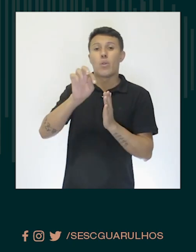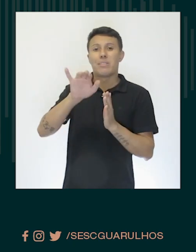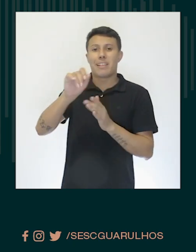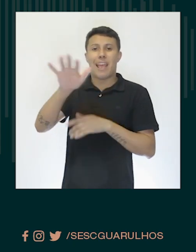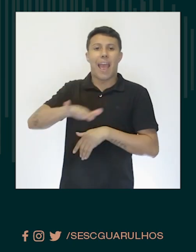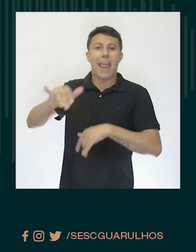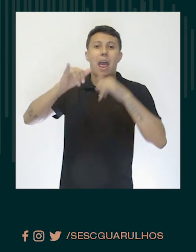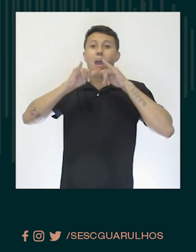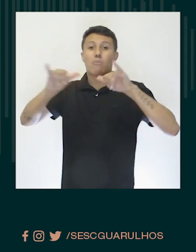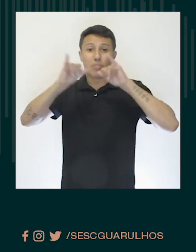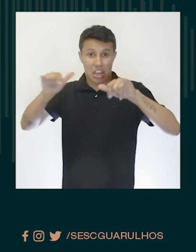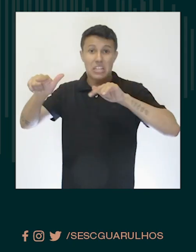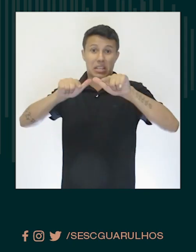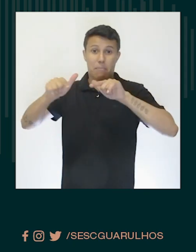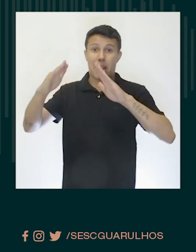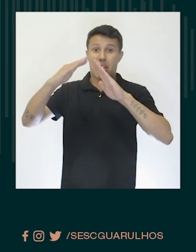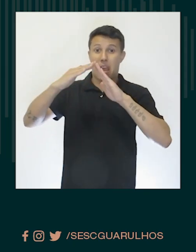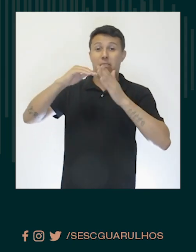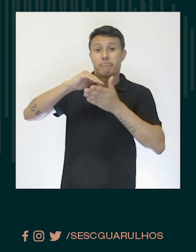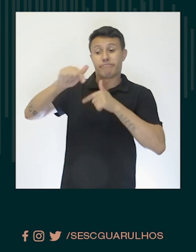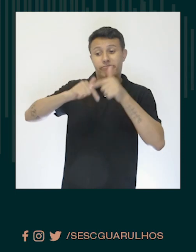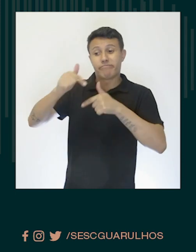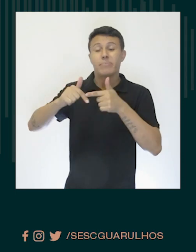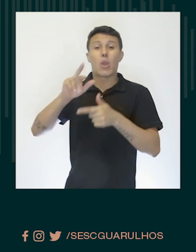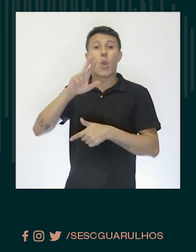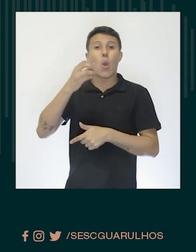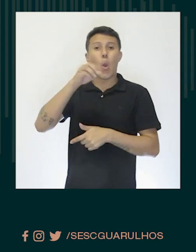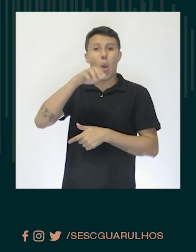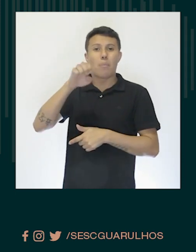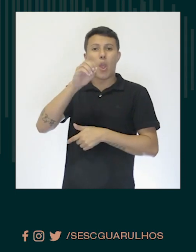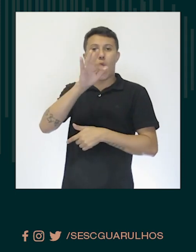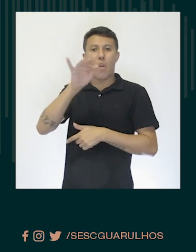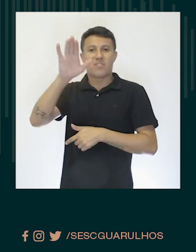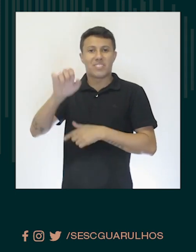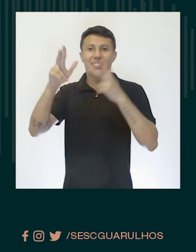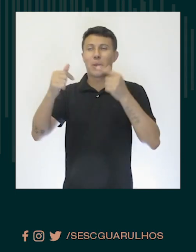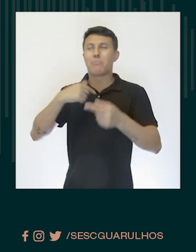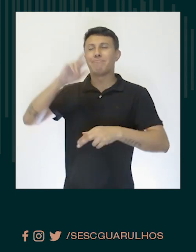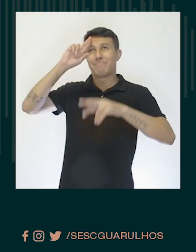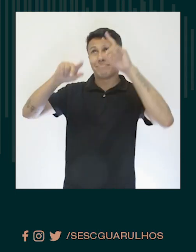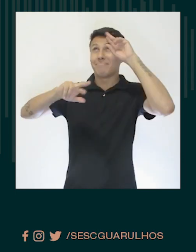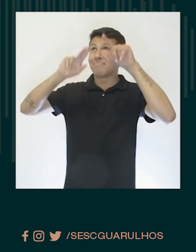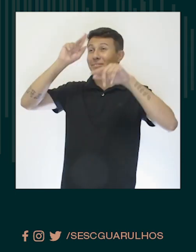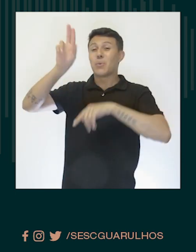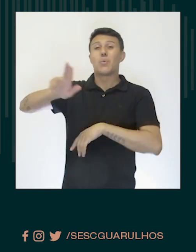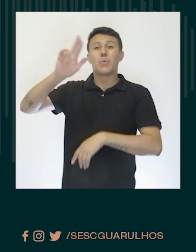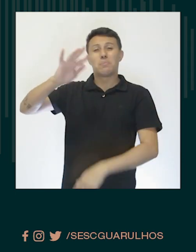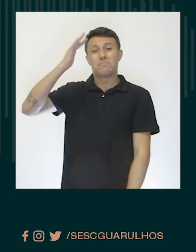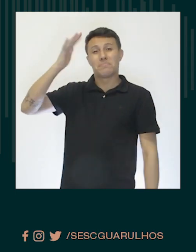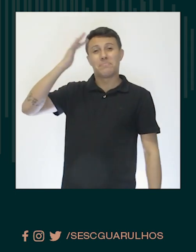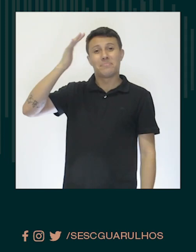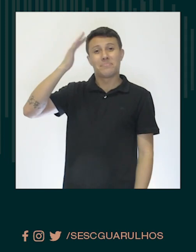home office também, e que a gente acaba usando o nosso imaginário de fotógrafo, o nosso imaginário de videomaker,